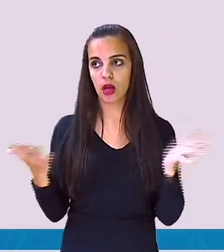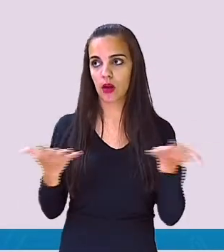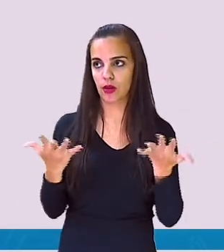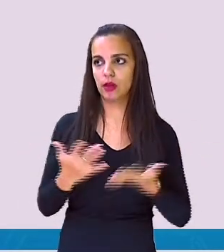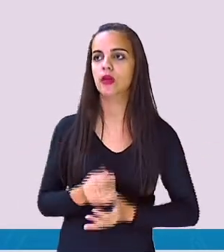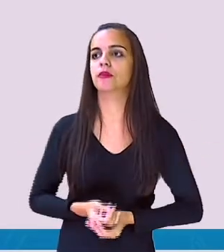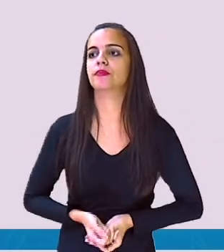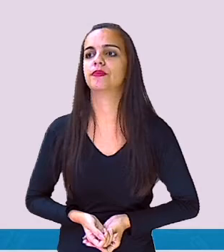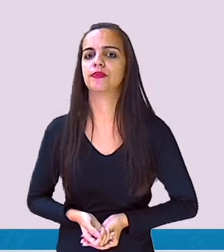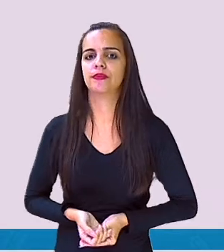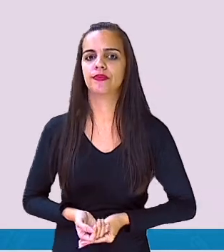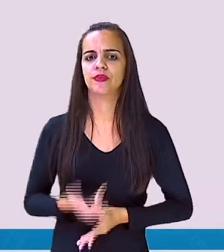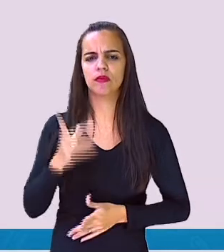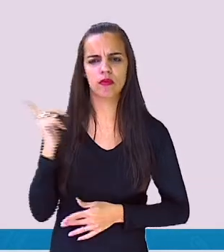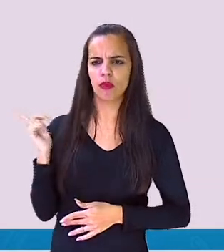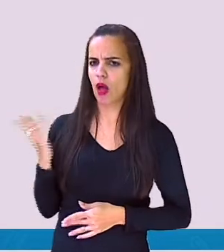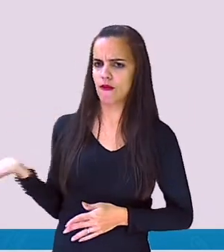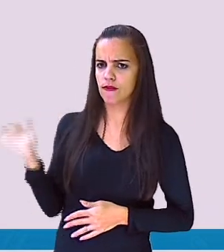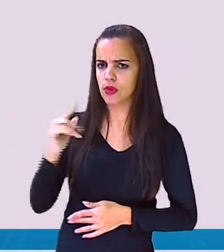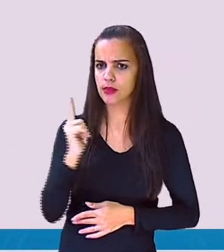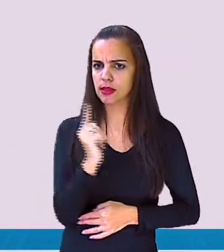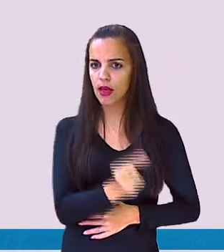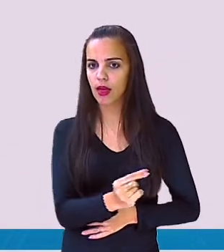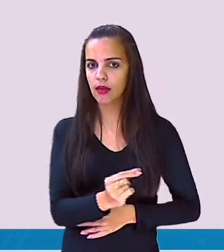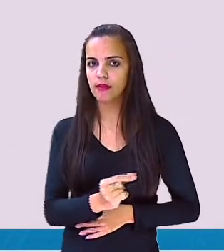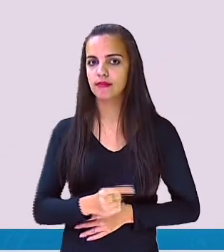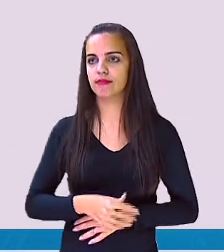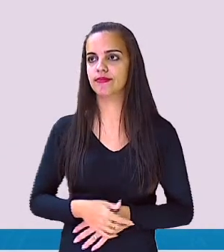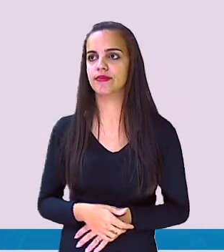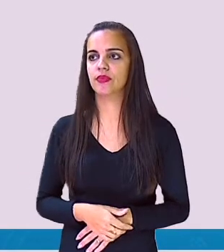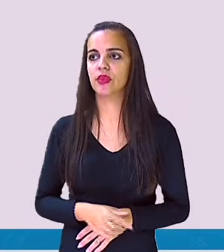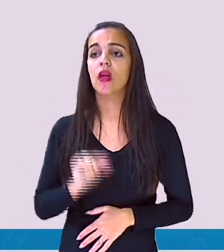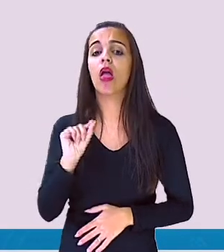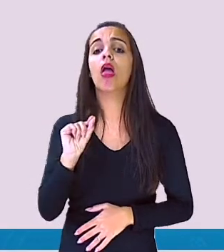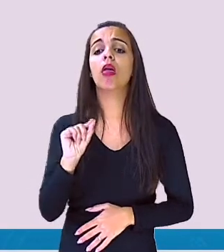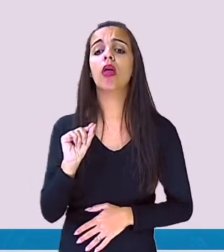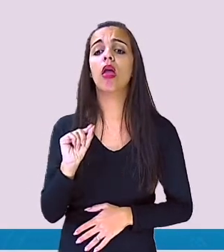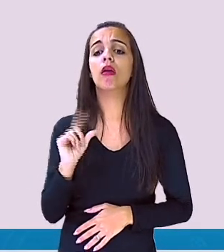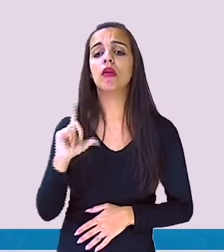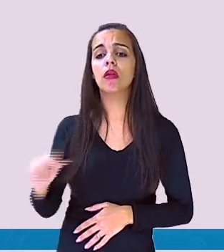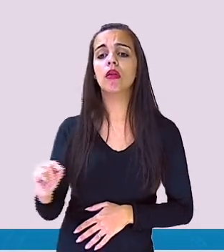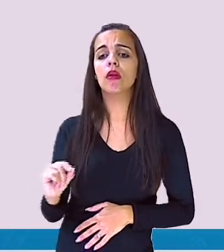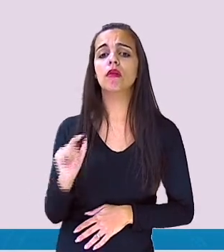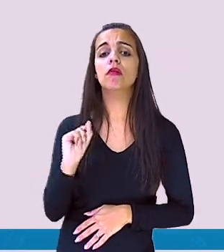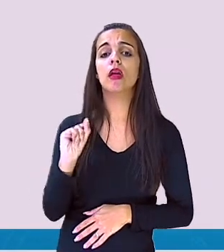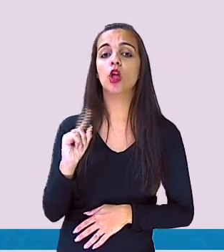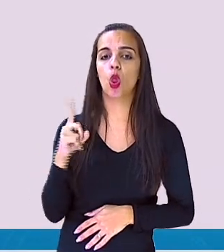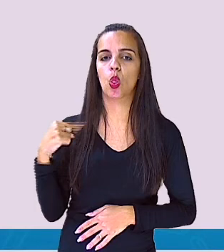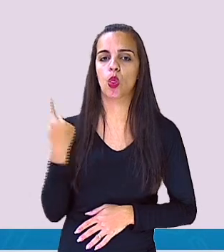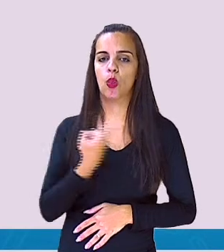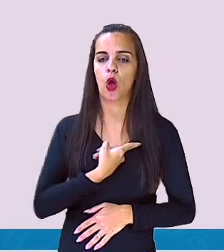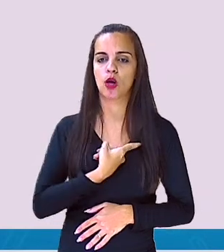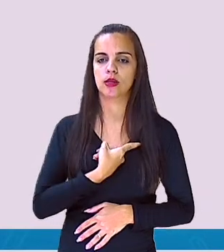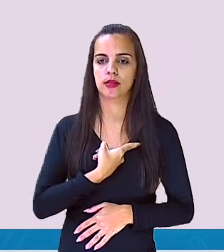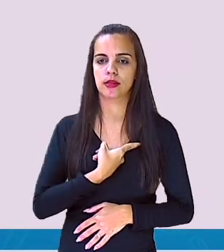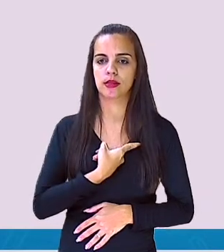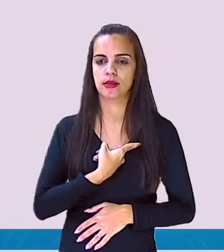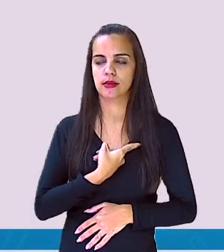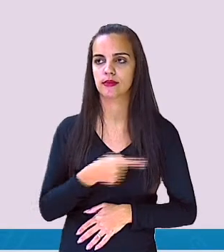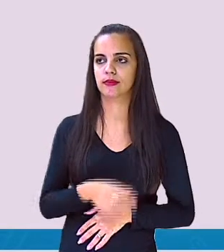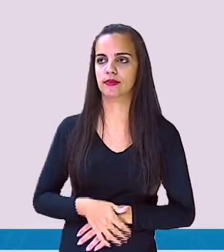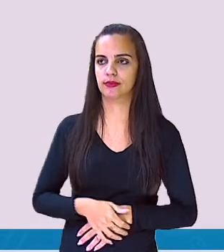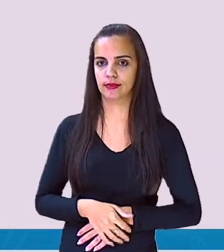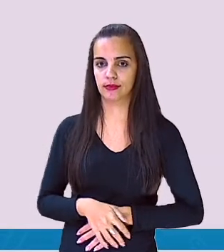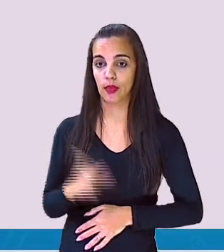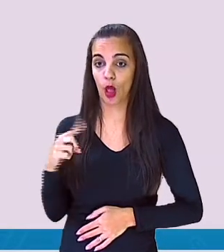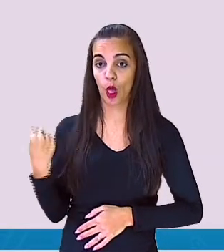Vamos sair? Quem vamos sair? Nós vamos sair. Certo, pessoal? Nossa Senhora, a minha letra hoje está